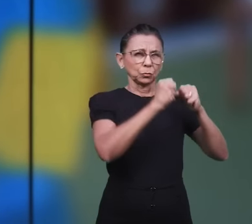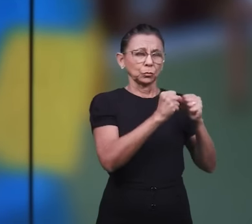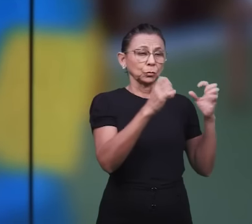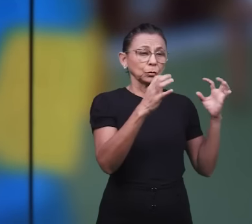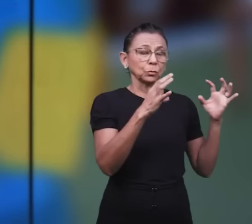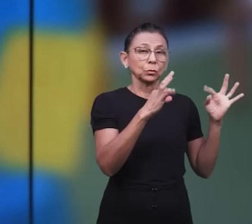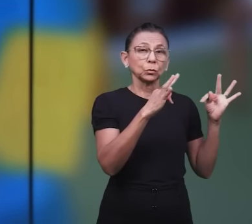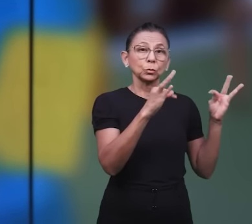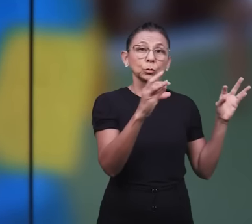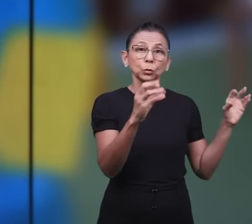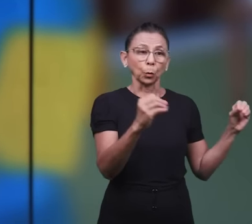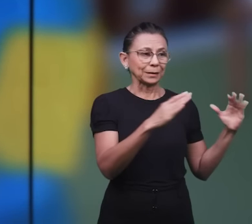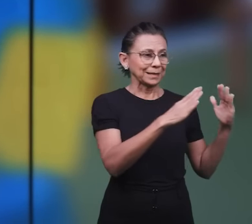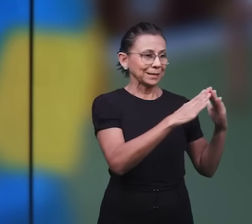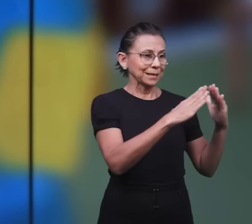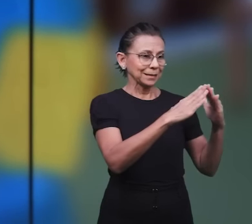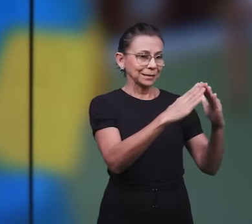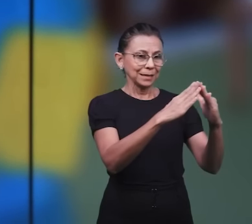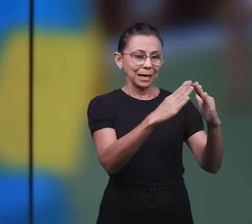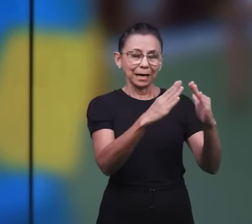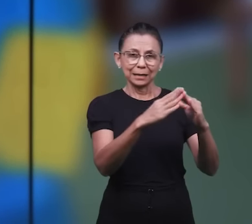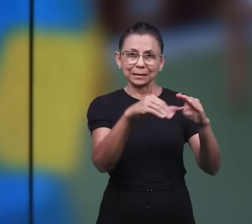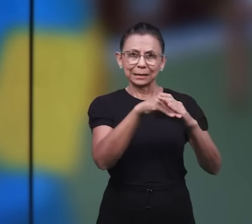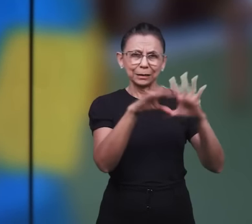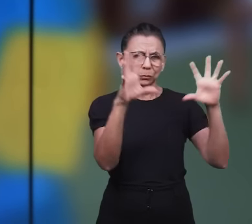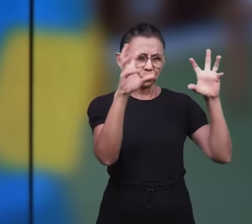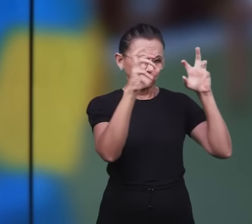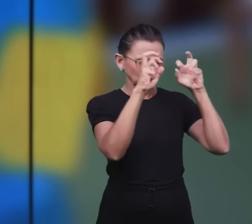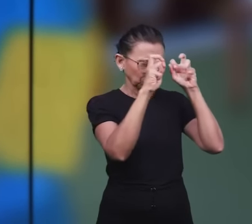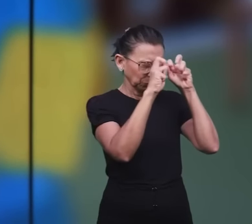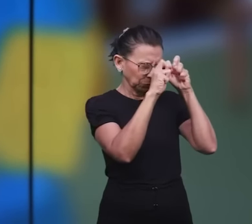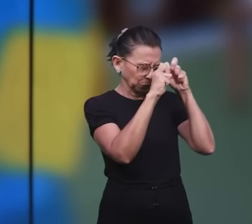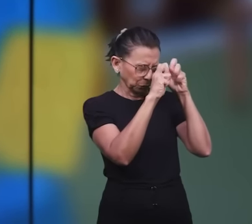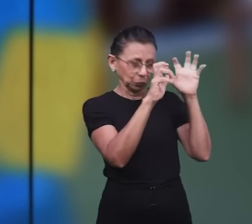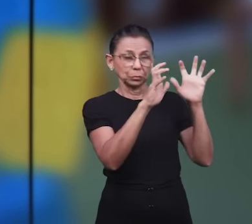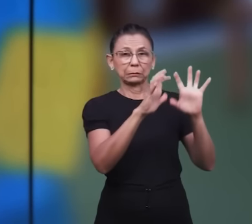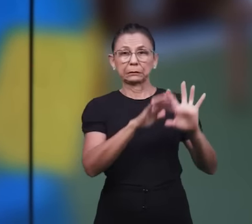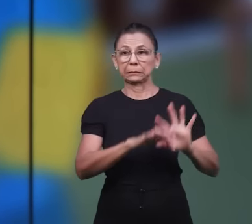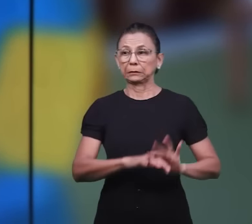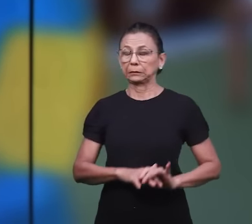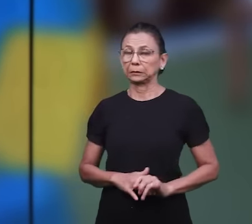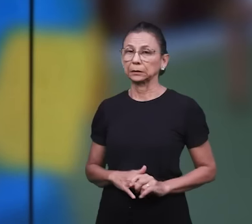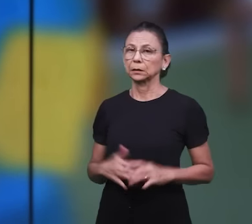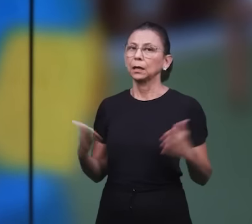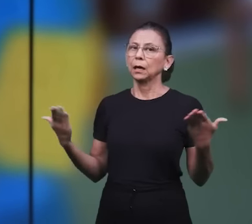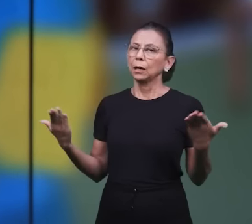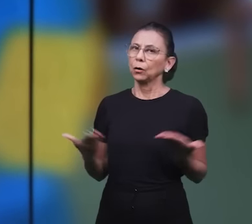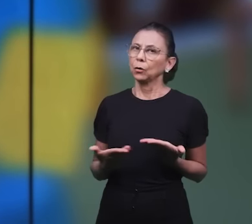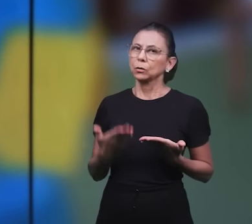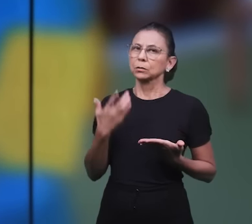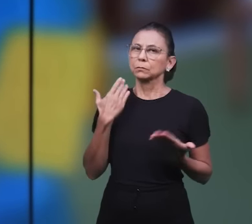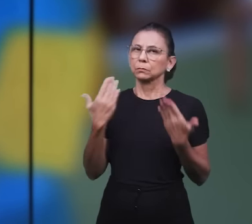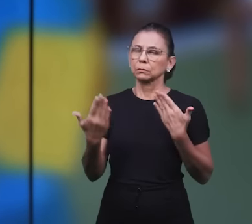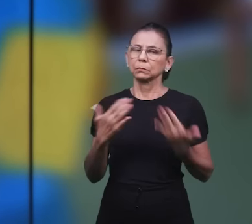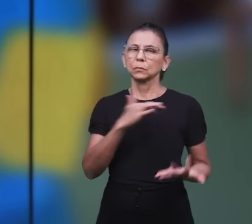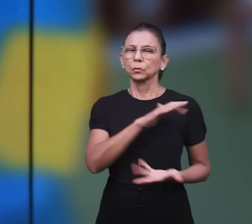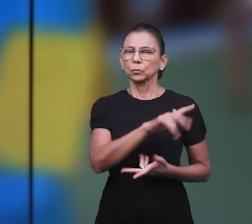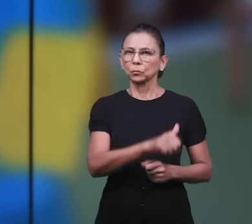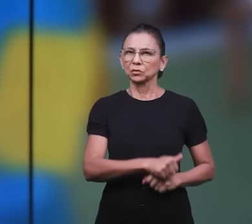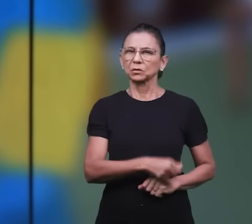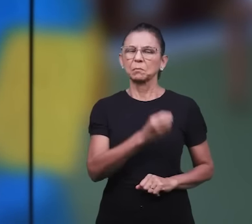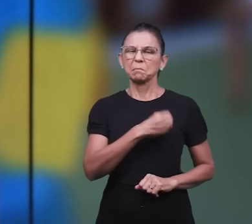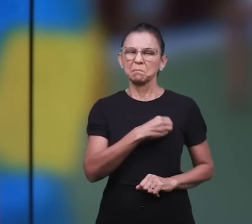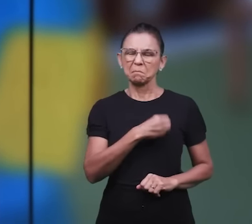fiel ela tem a luz o mundo vive nas trevas na escuridão do mal do pecado são tantas coisas